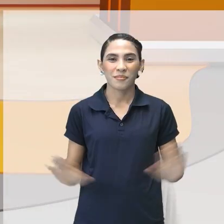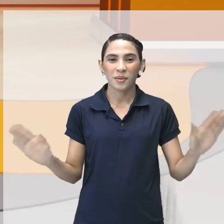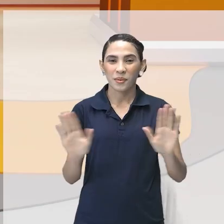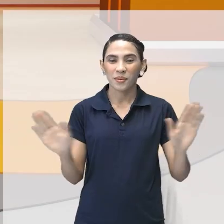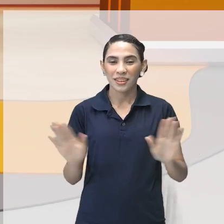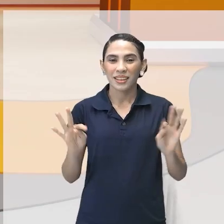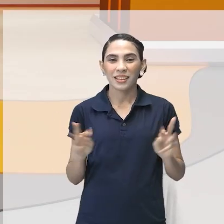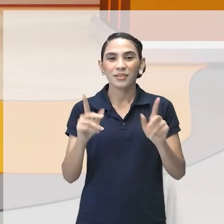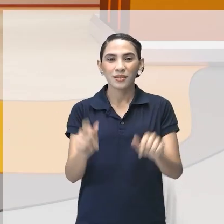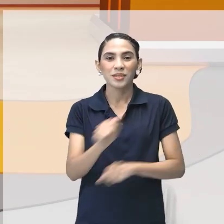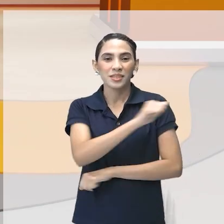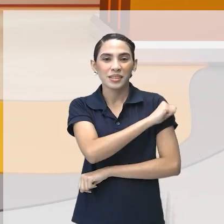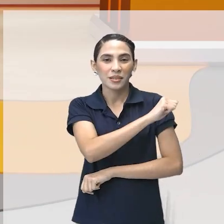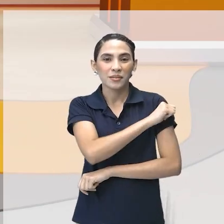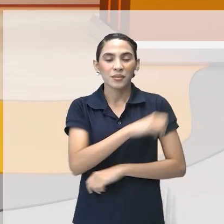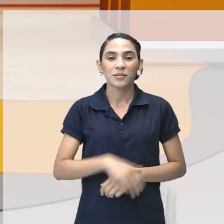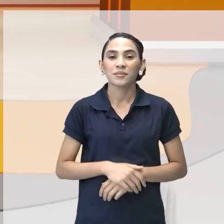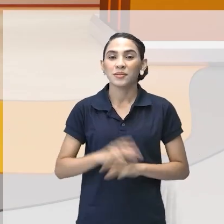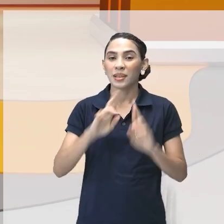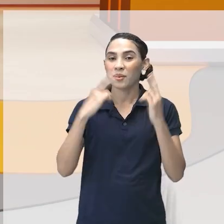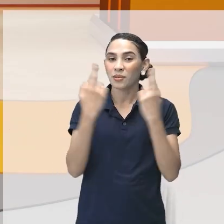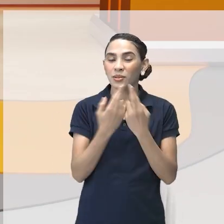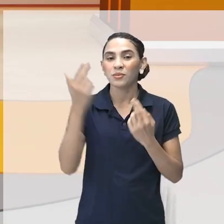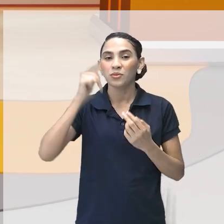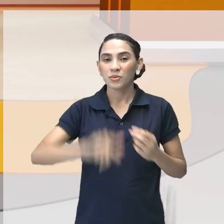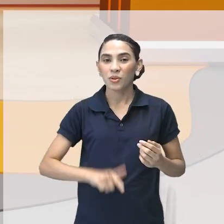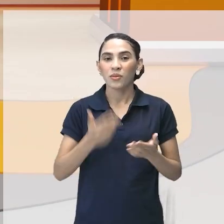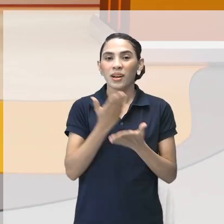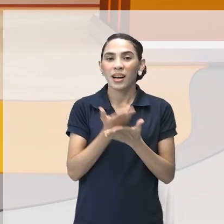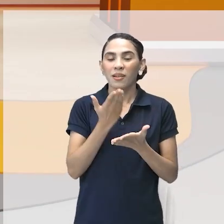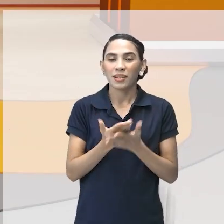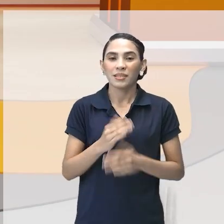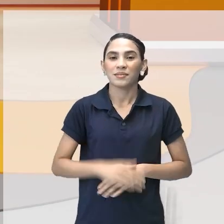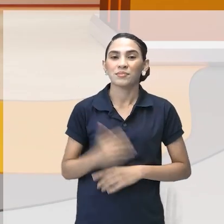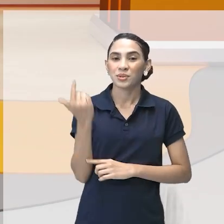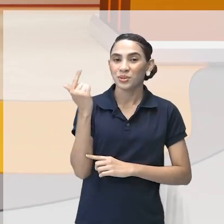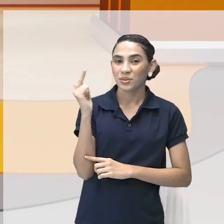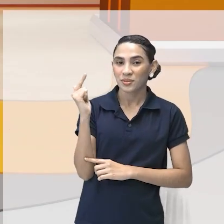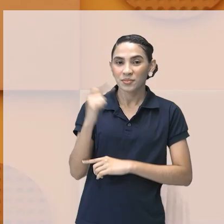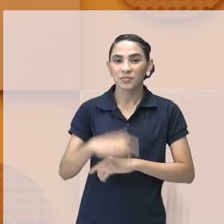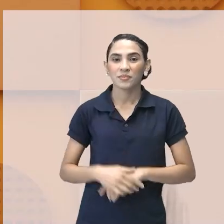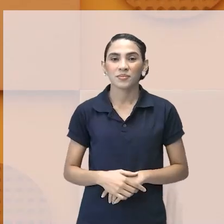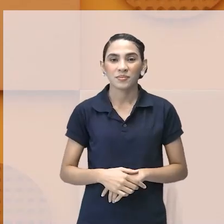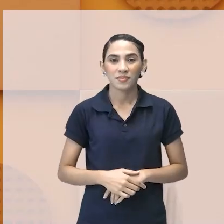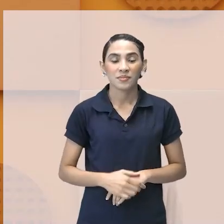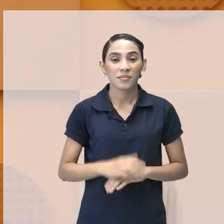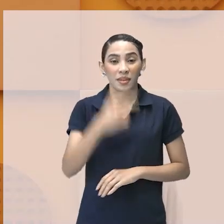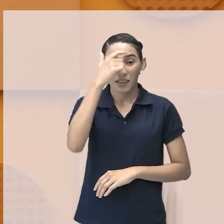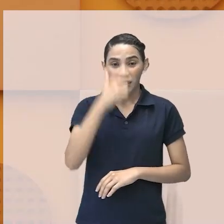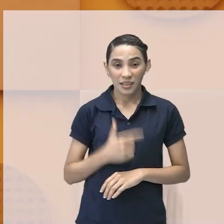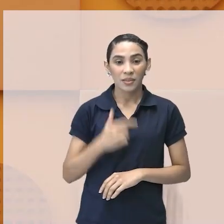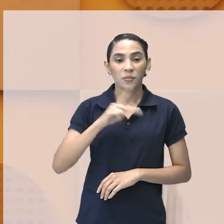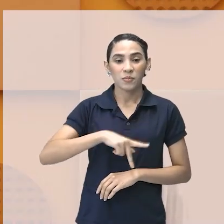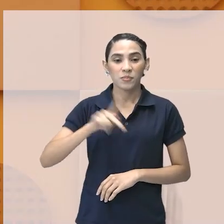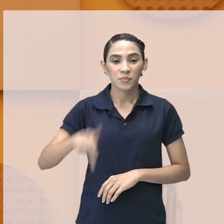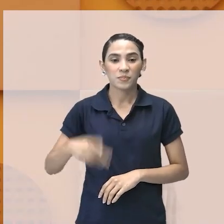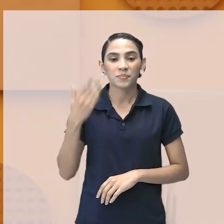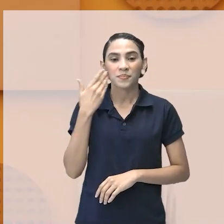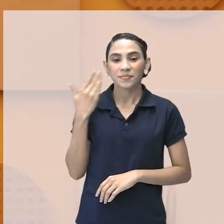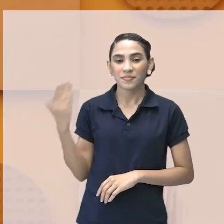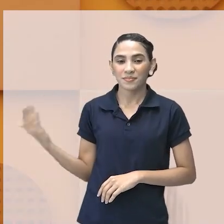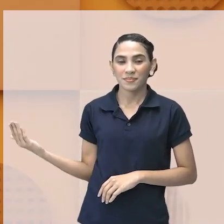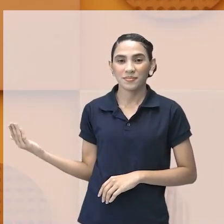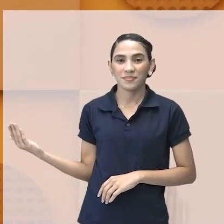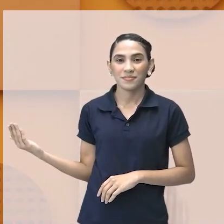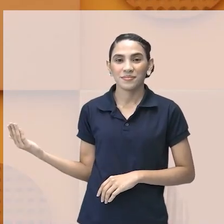Olá a todos vocês, estamos reunidos aqui para a nossa aula de Geografia. Eu sou a professora